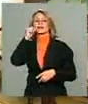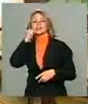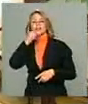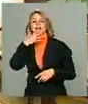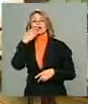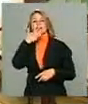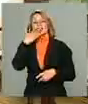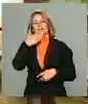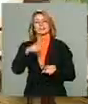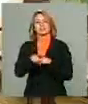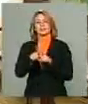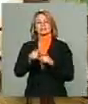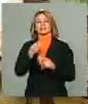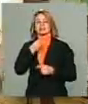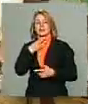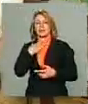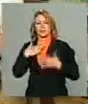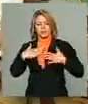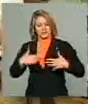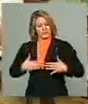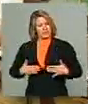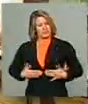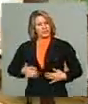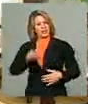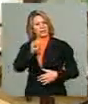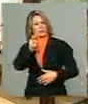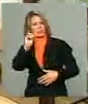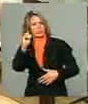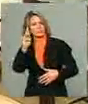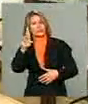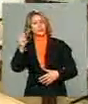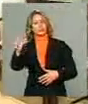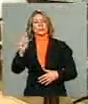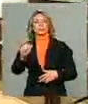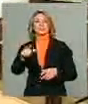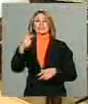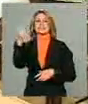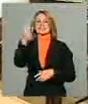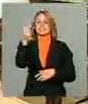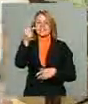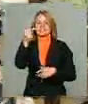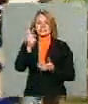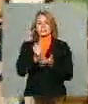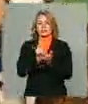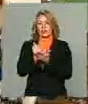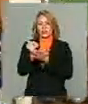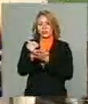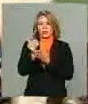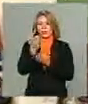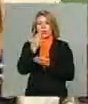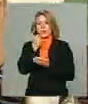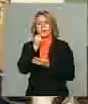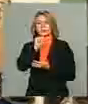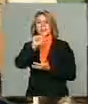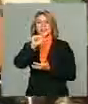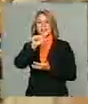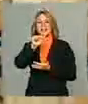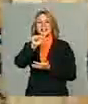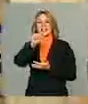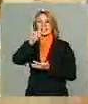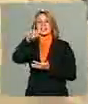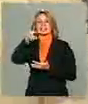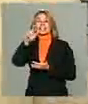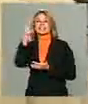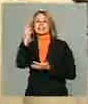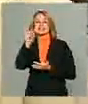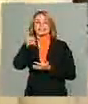é aqu soro para para minha energia 7 horas da manhã com ah como iname